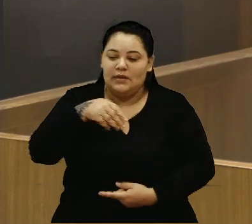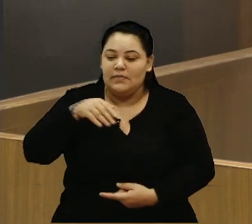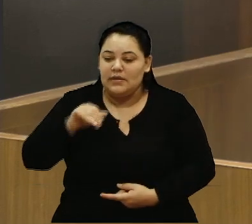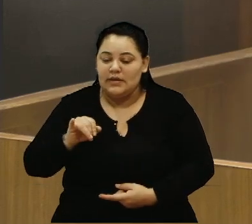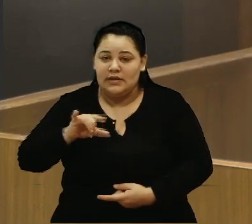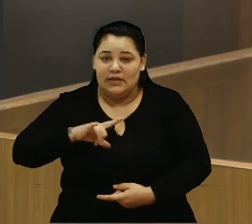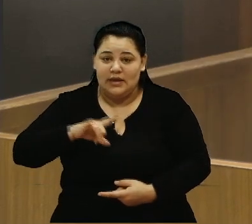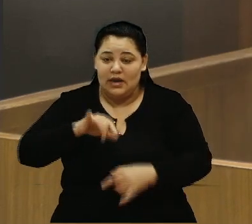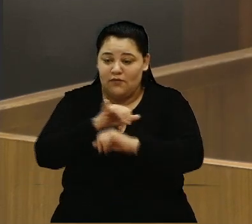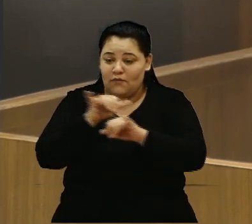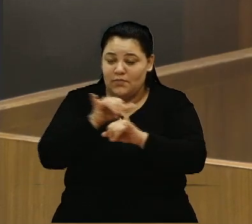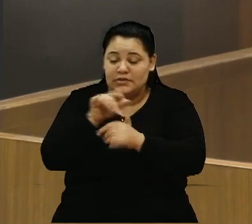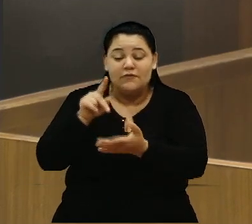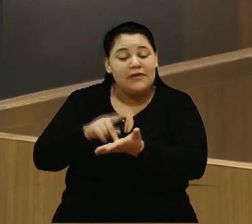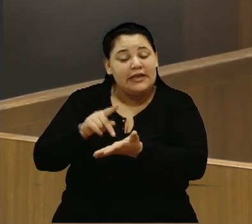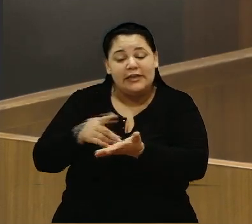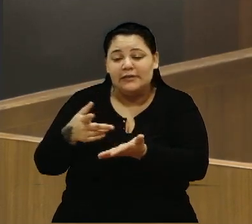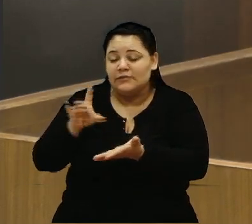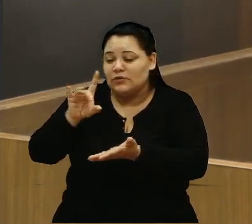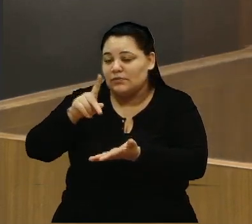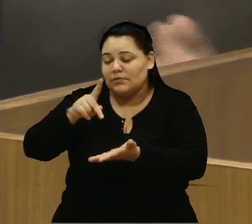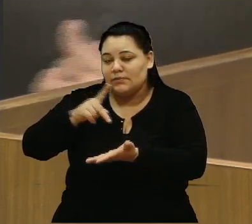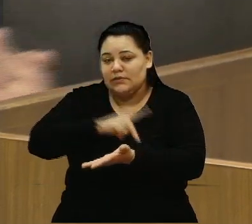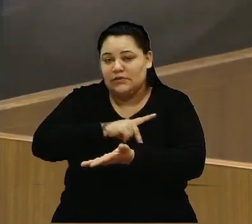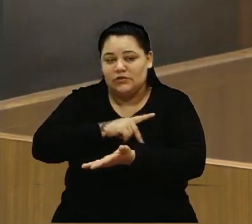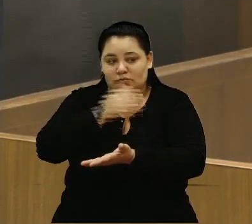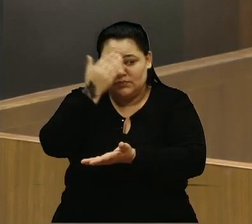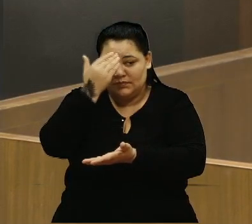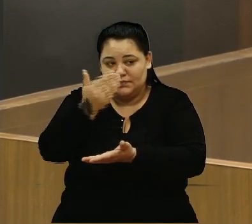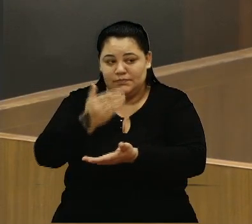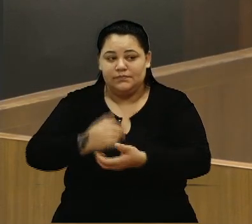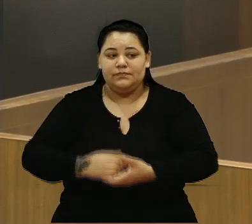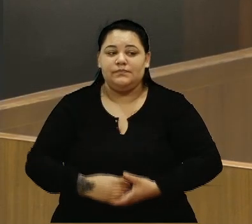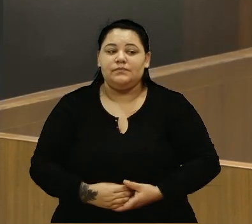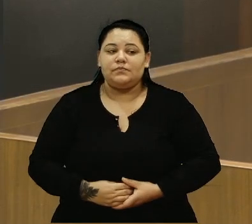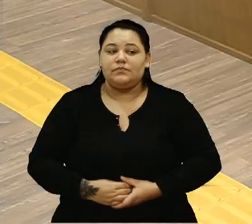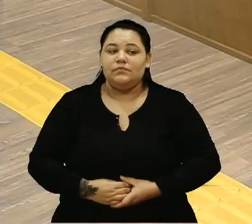verdadeiros. Era isso, senhor presidente. Obrigado. Obrigado, vereador Sandro Fantinel. Com a palavra, vereador